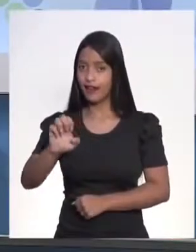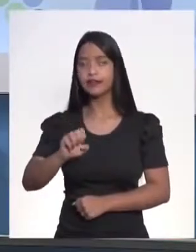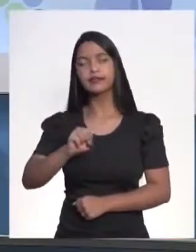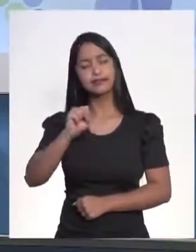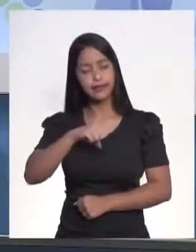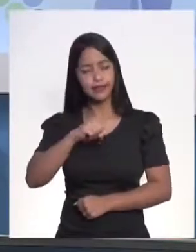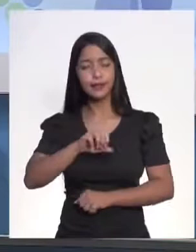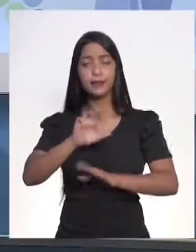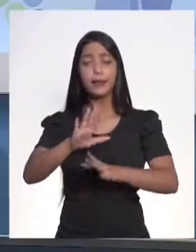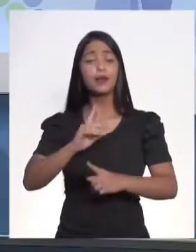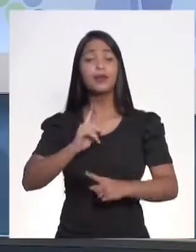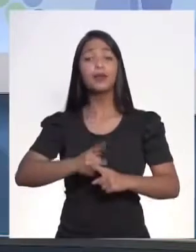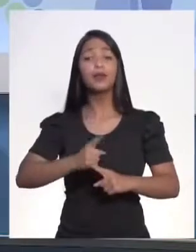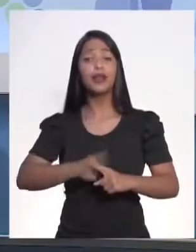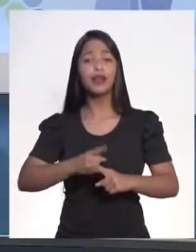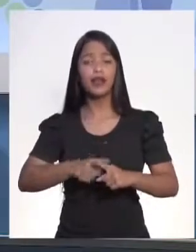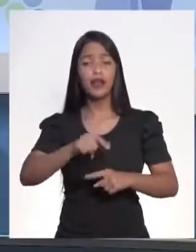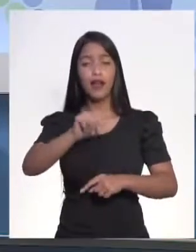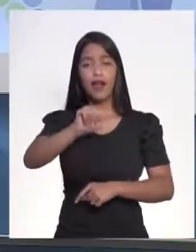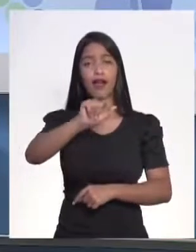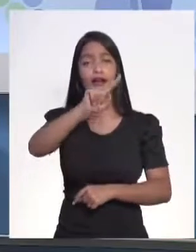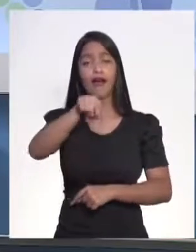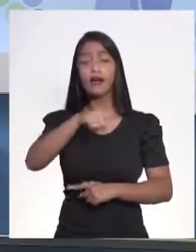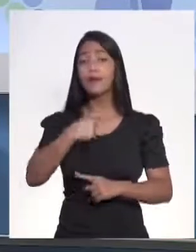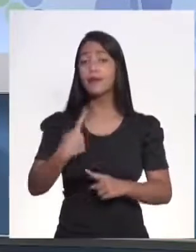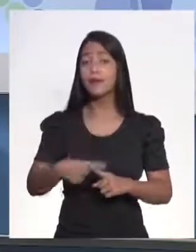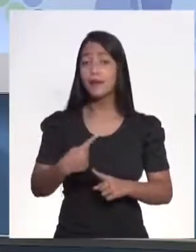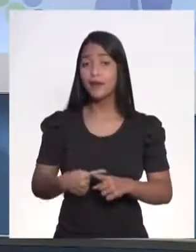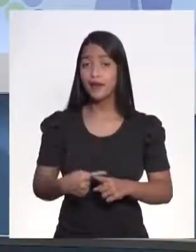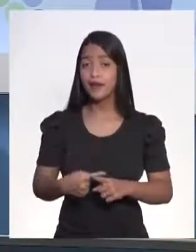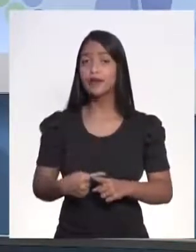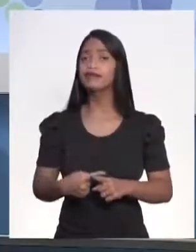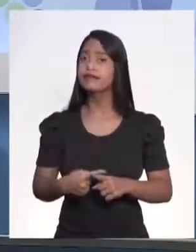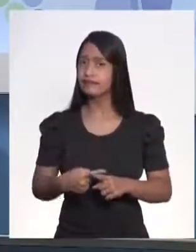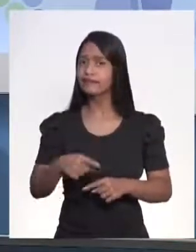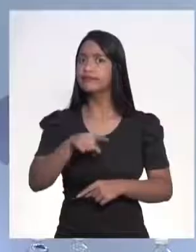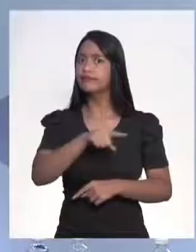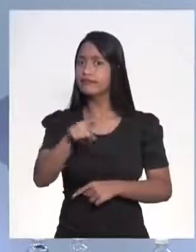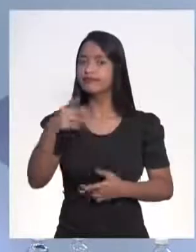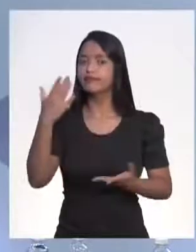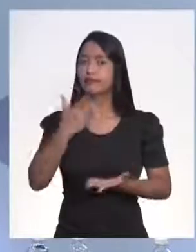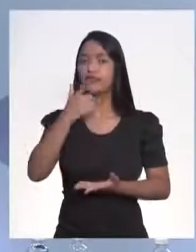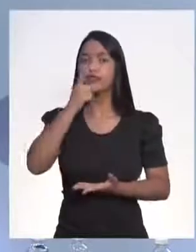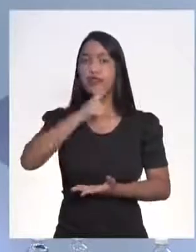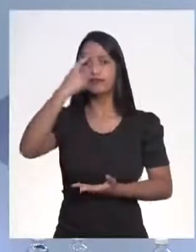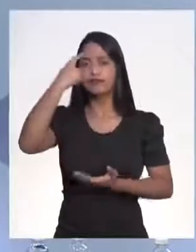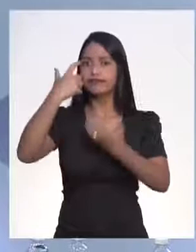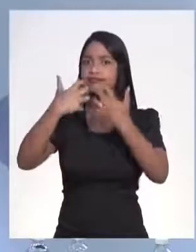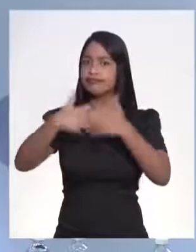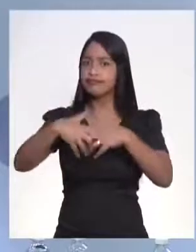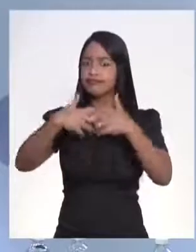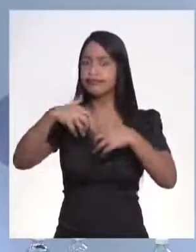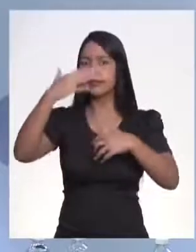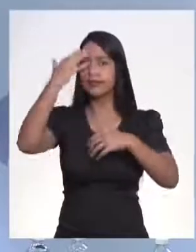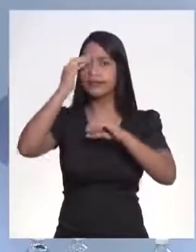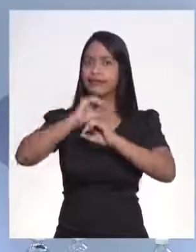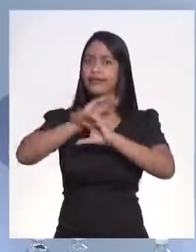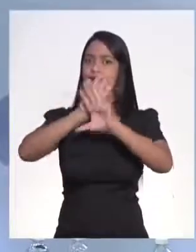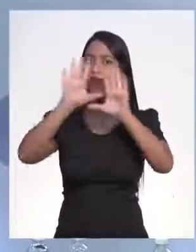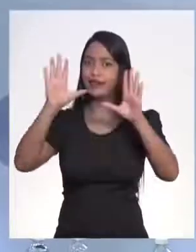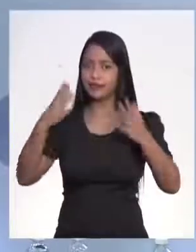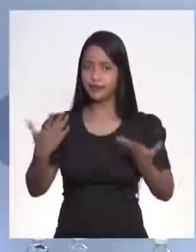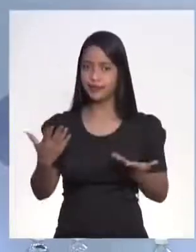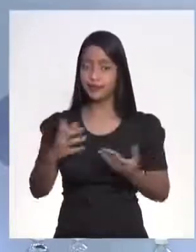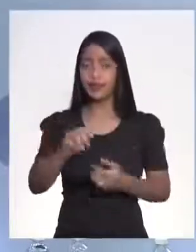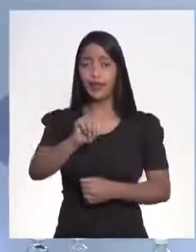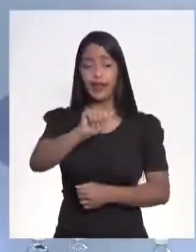saber porque que está com a crazy gente isso vai fazer toda a diferença para a gente tentar interpretar esse poema a